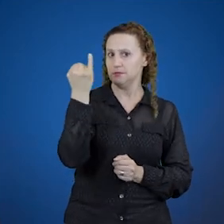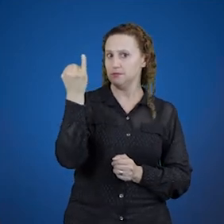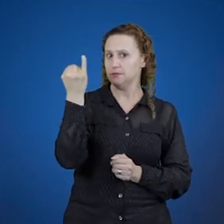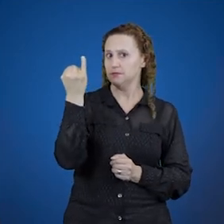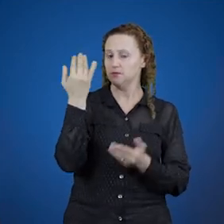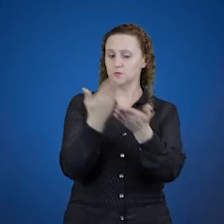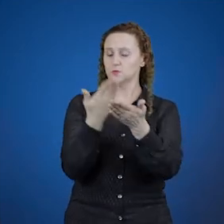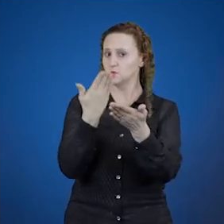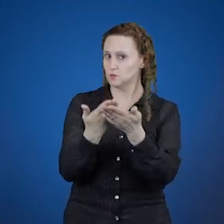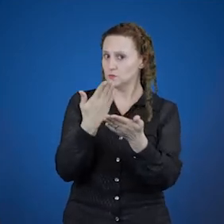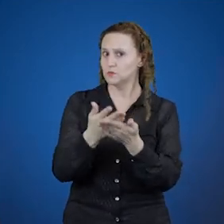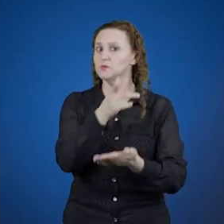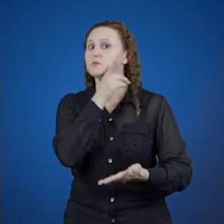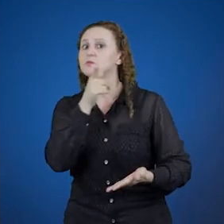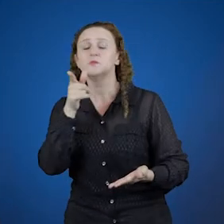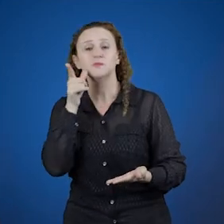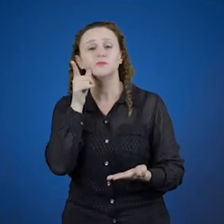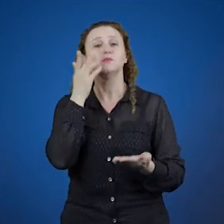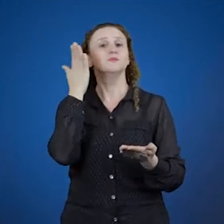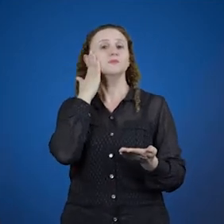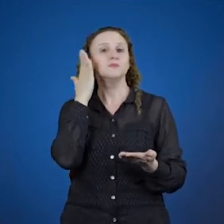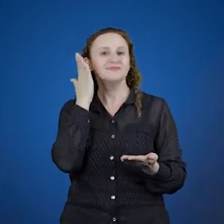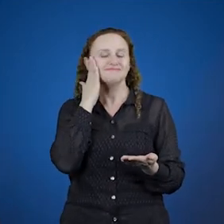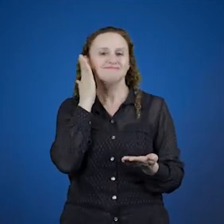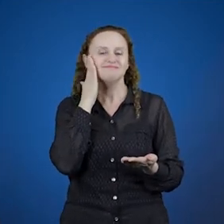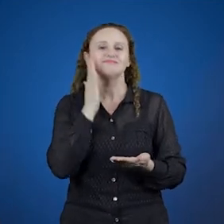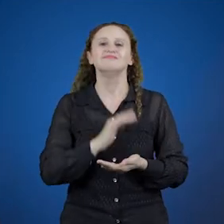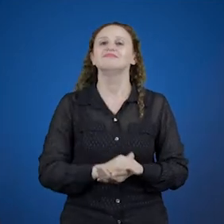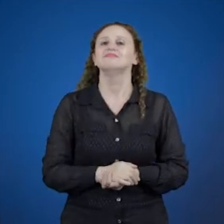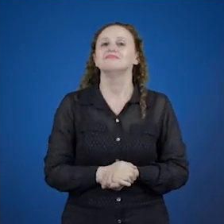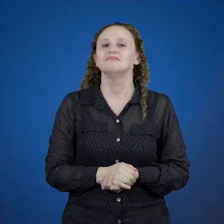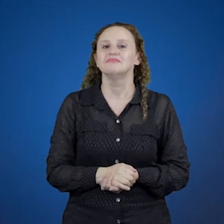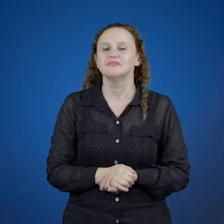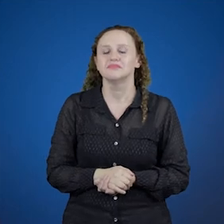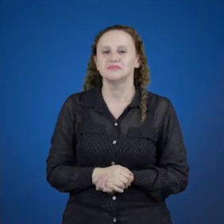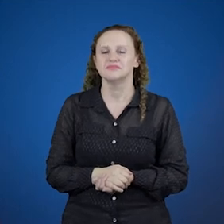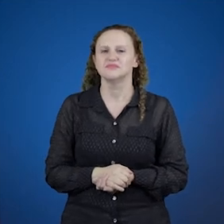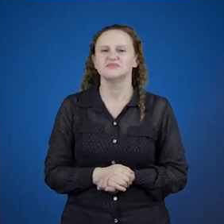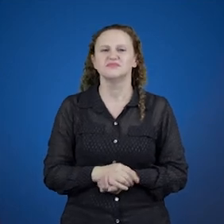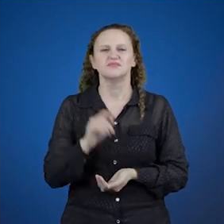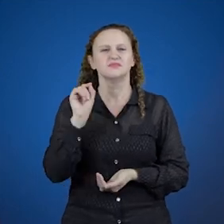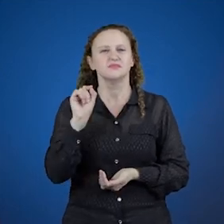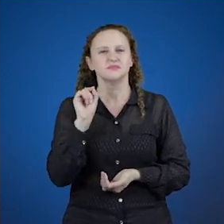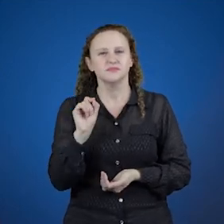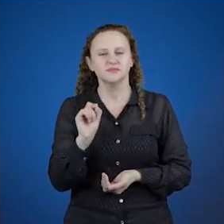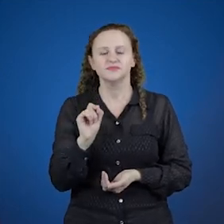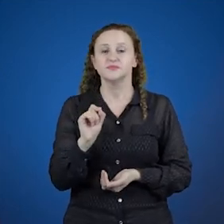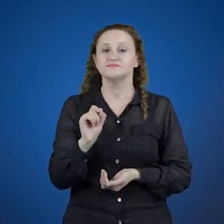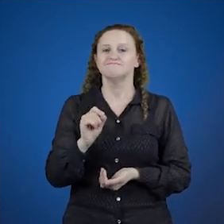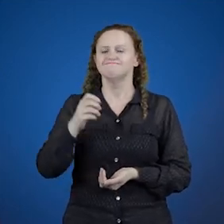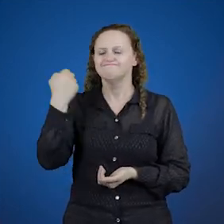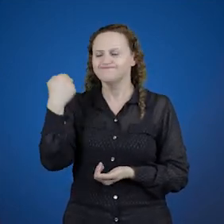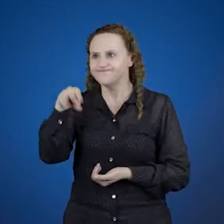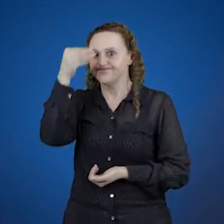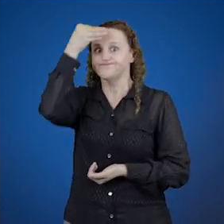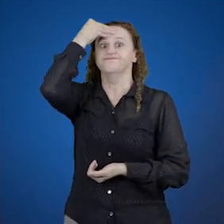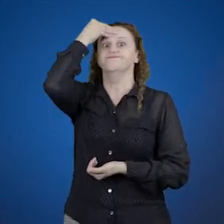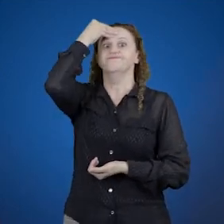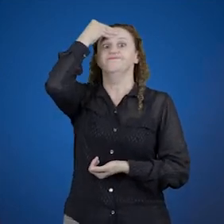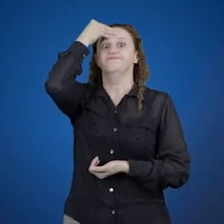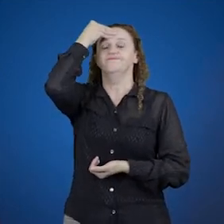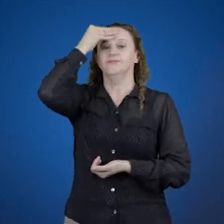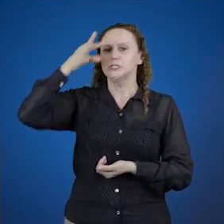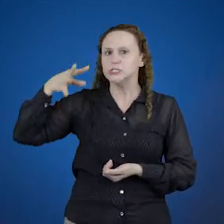para o estudante de Latim que ele saiba abre e depois" Decor e